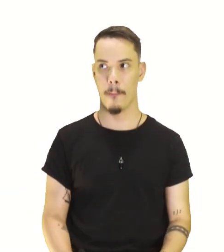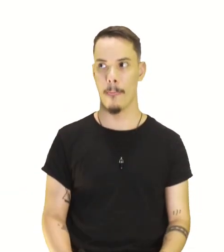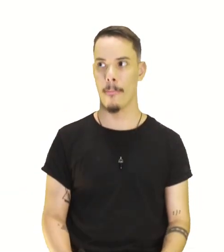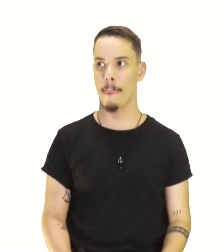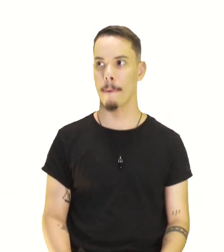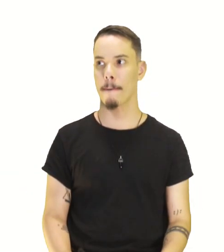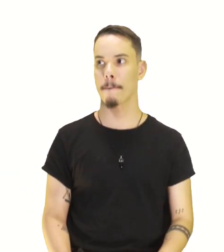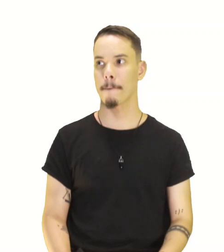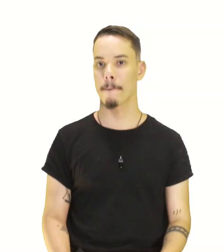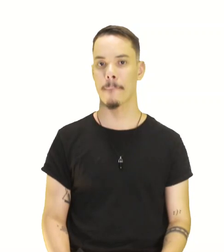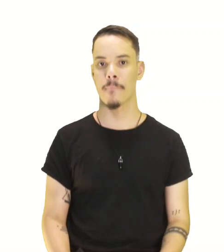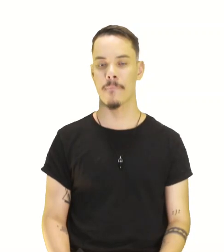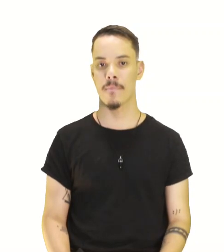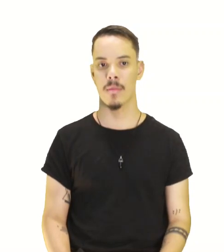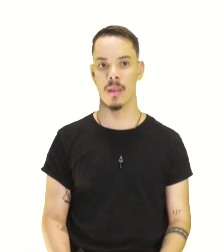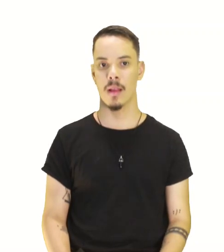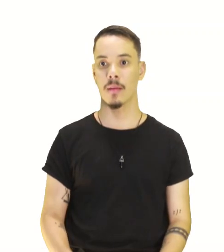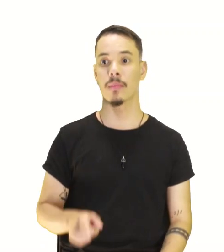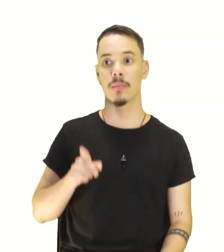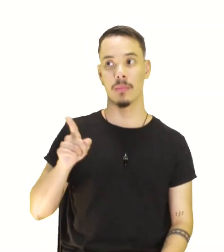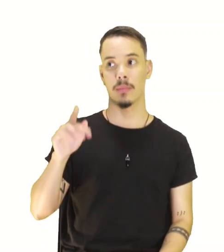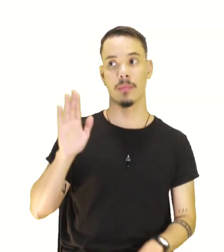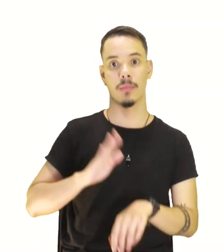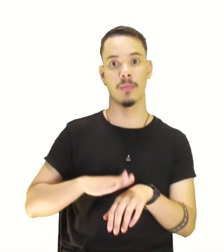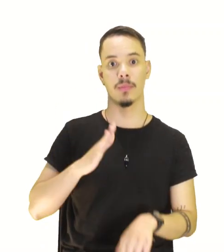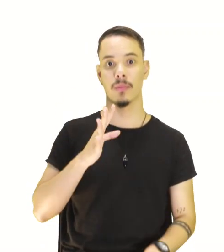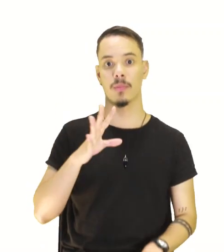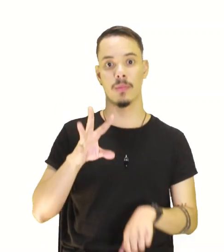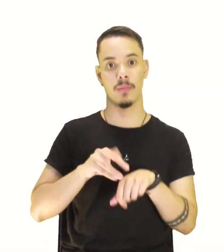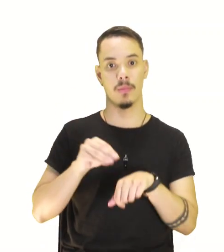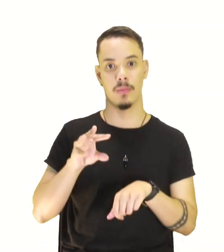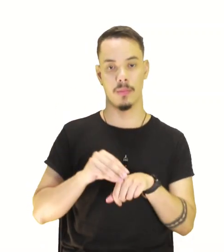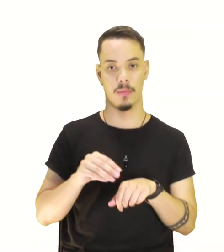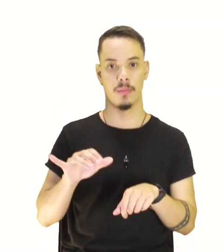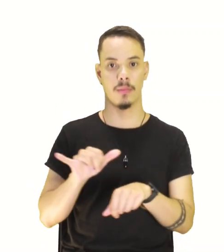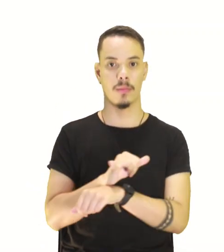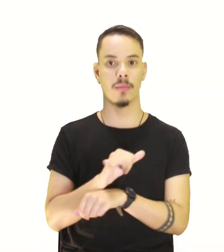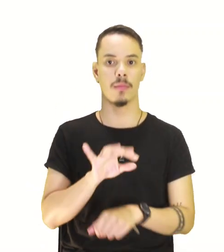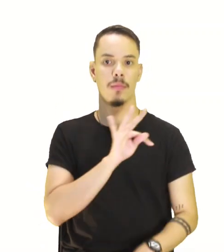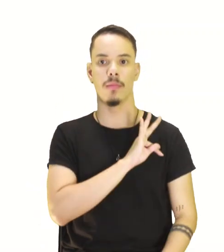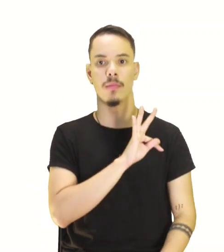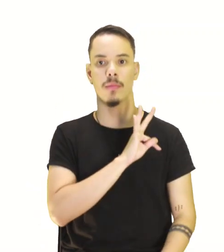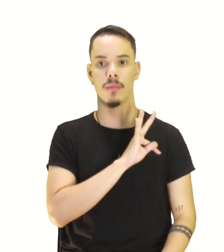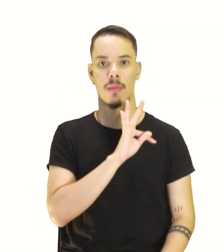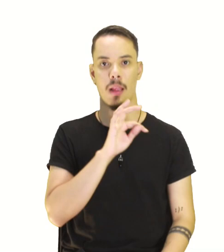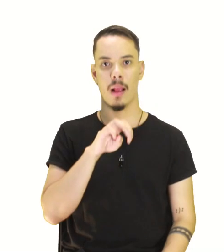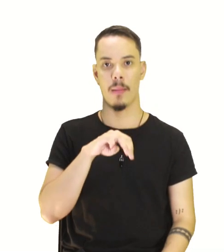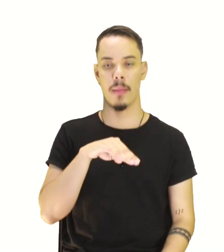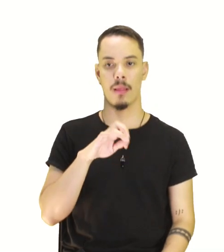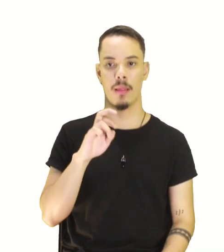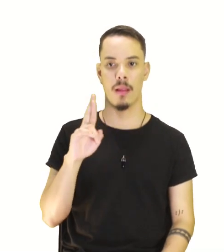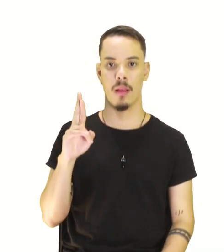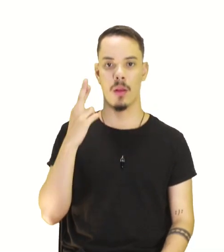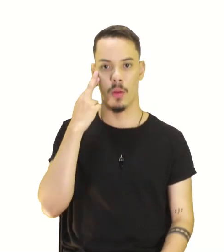Temos que... aqui é mais conhecimento, né? A técnica da Emater, a pecuarista, gera aumento de produção de leite em Rondônia. Então,